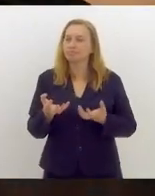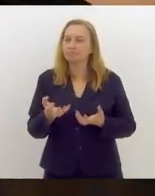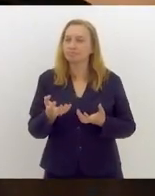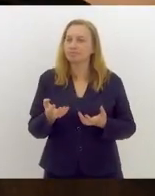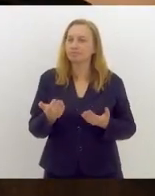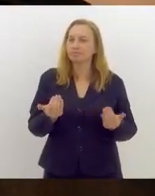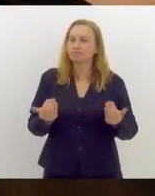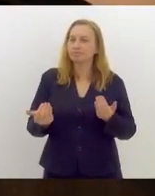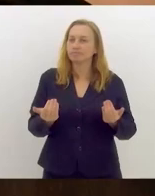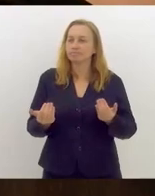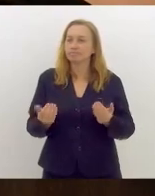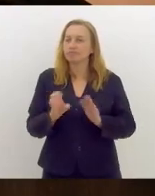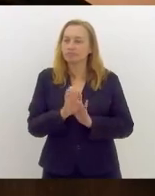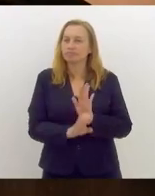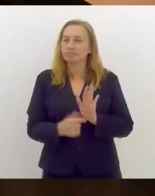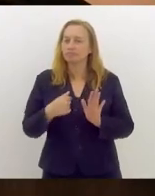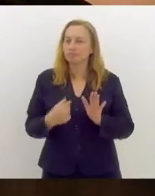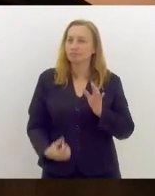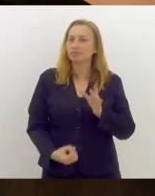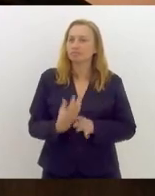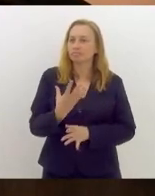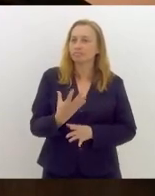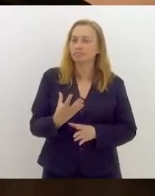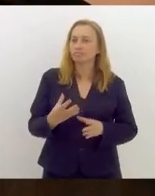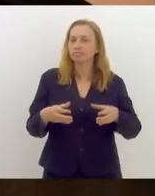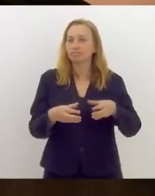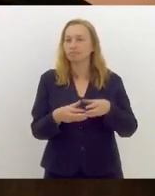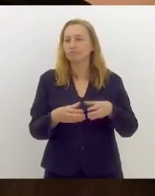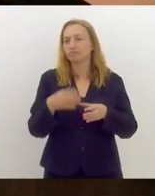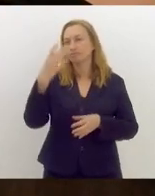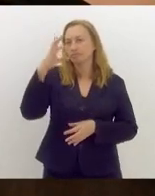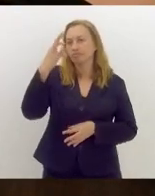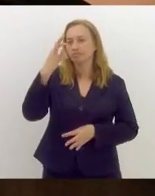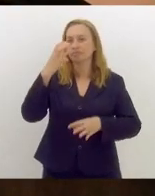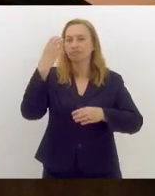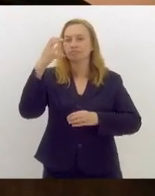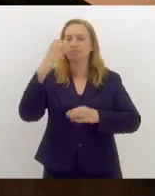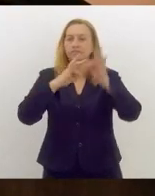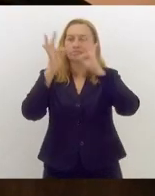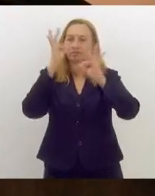as emendas que eu fiz pela comissão de ciência e tecnologia também não tem problema não